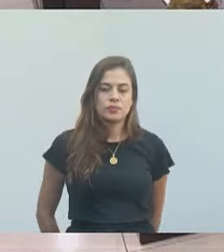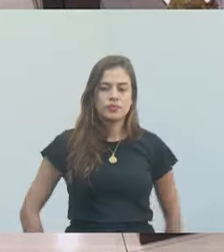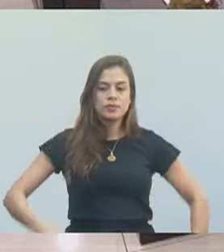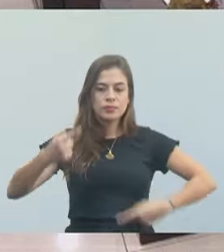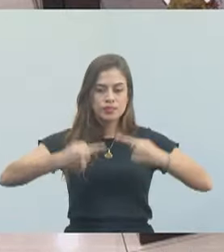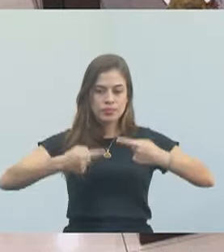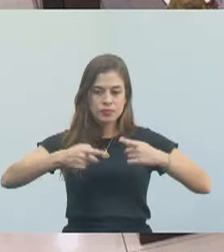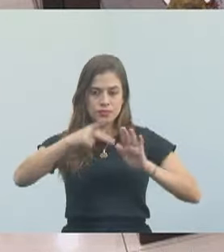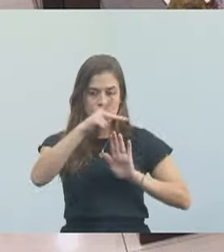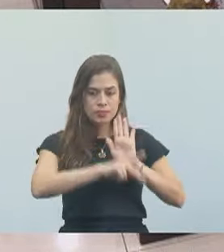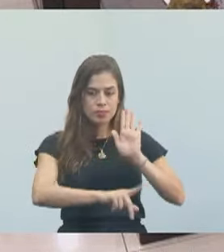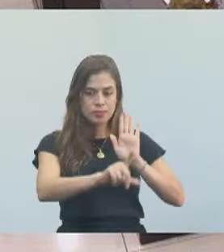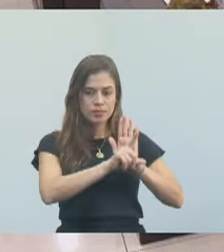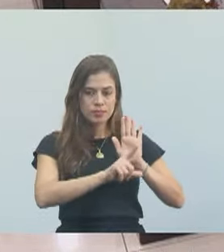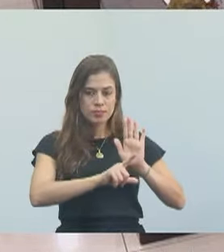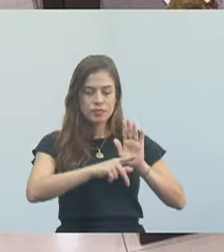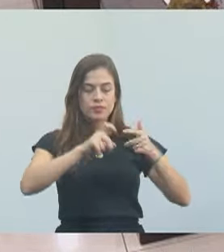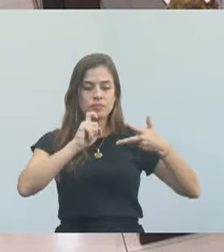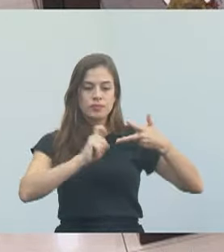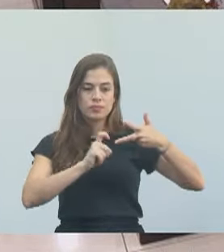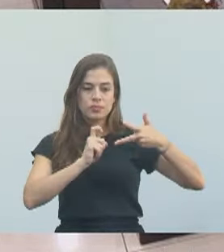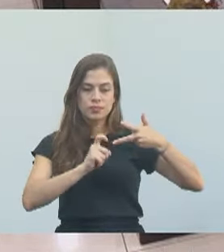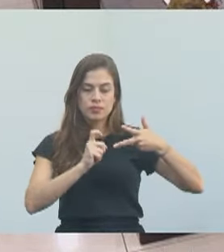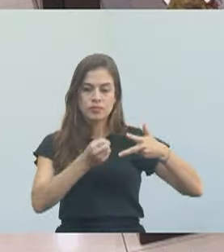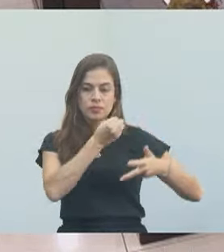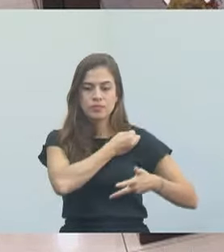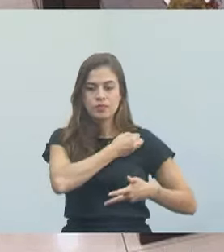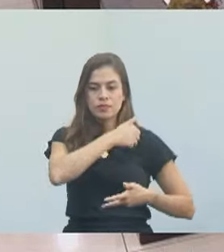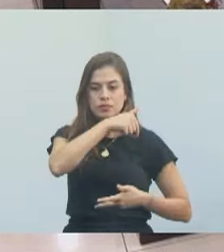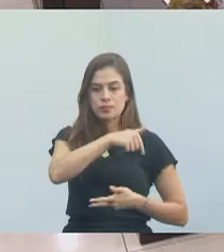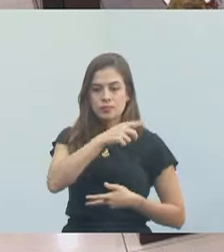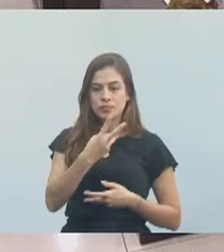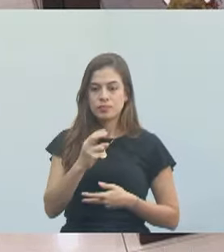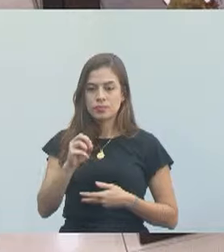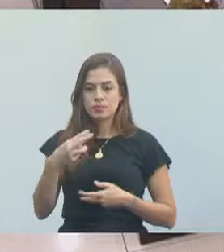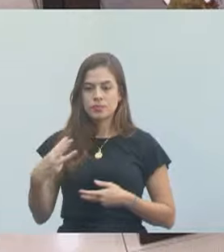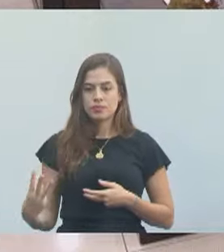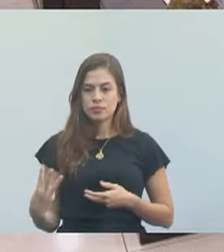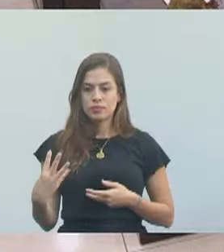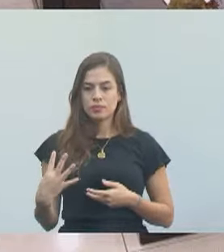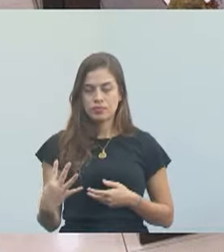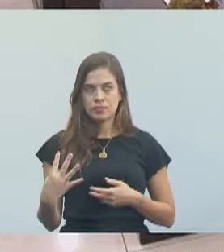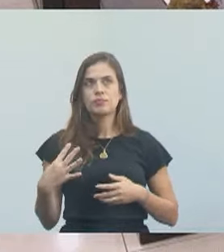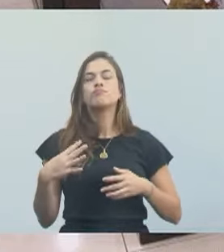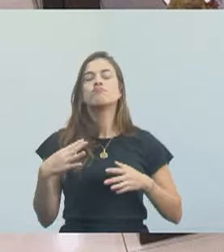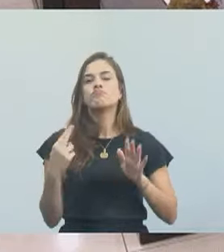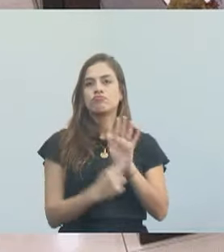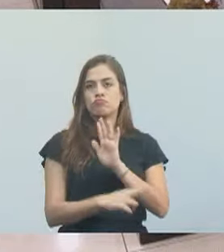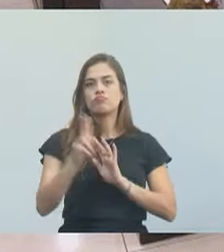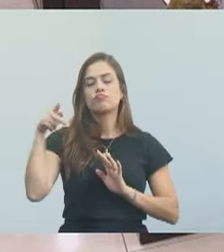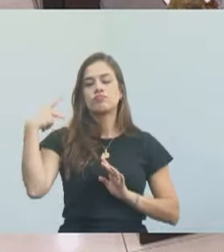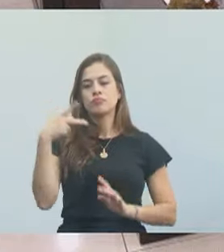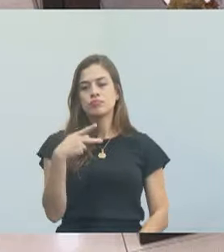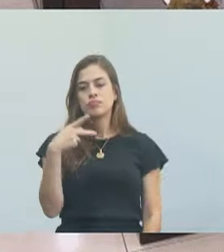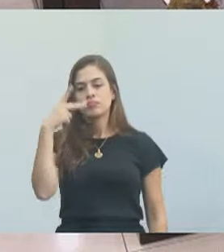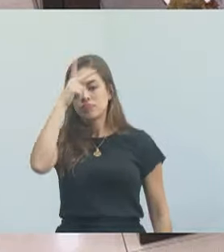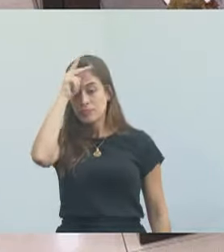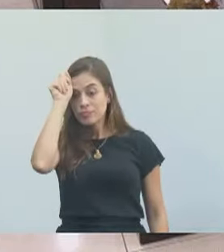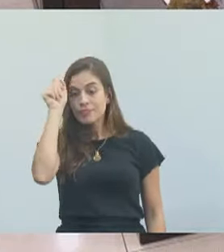Discussão única do projeto de lei do Executivo número 7 de 2024, autoria Prefeito Municipal Isaías José de